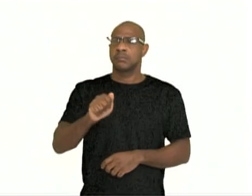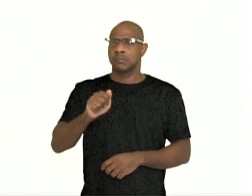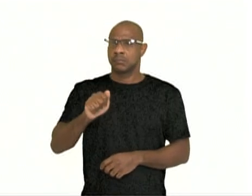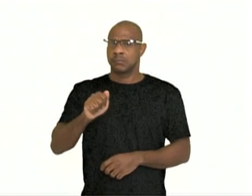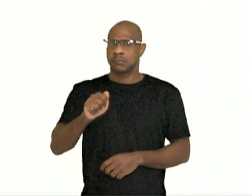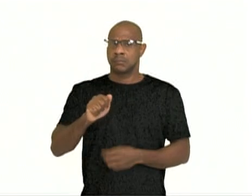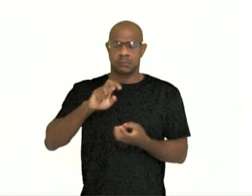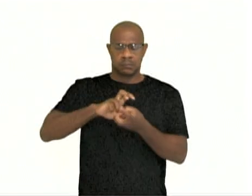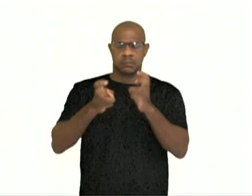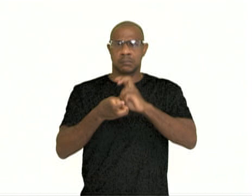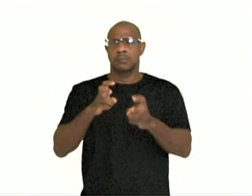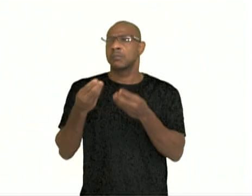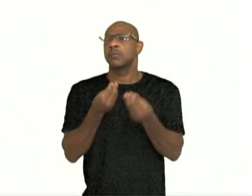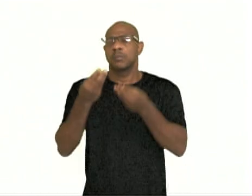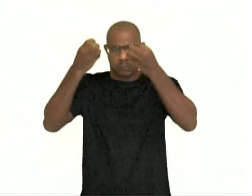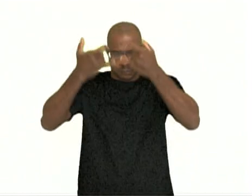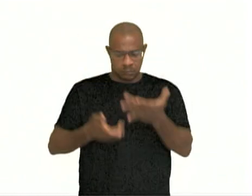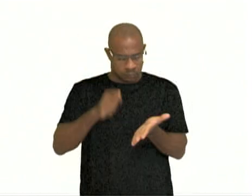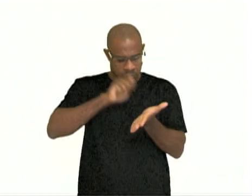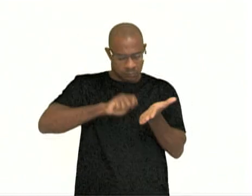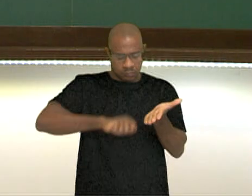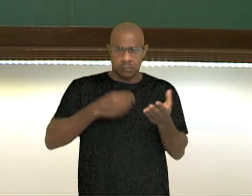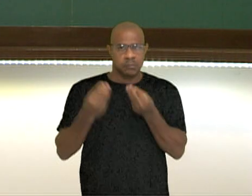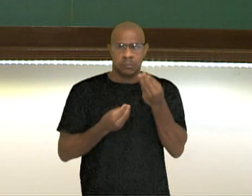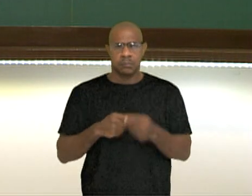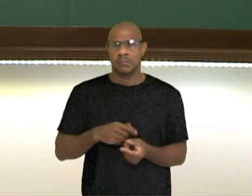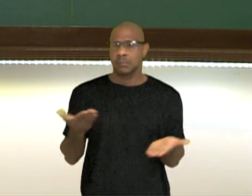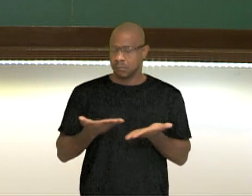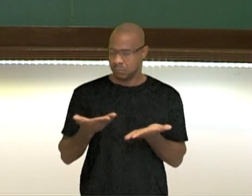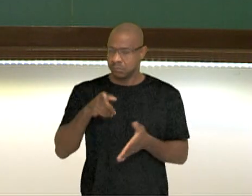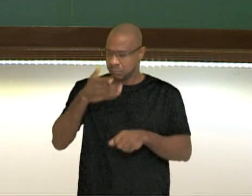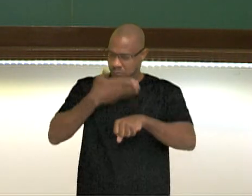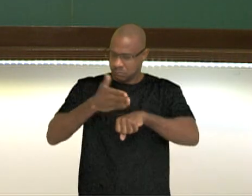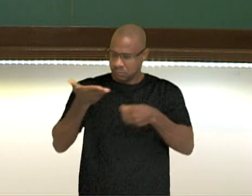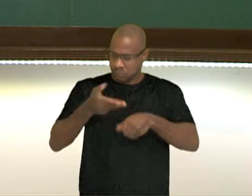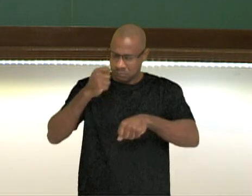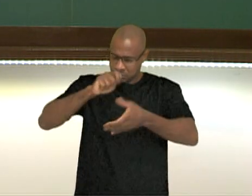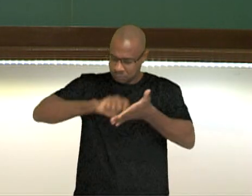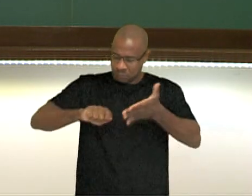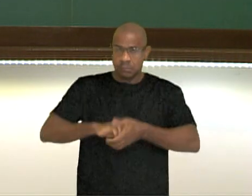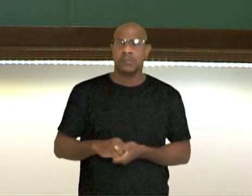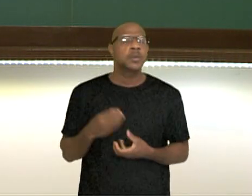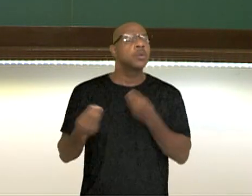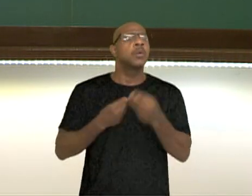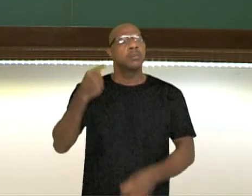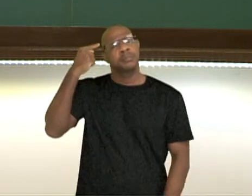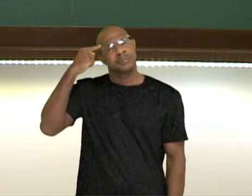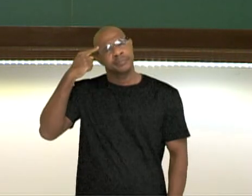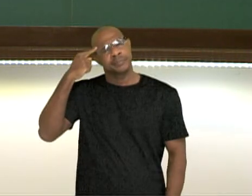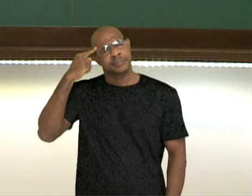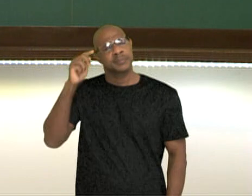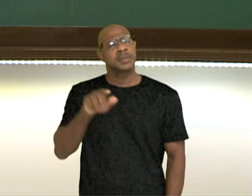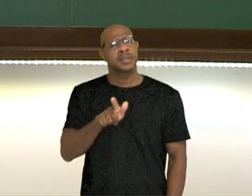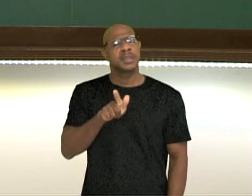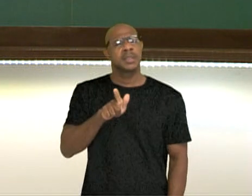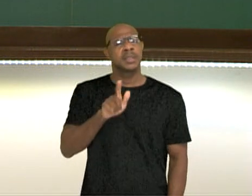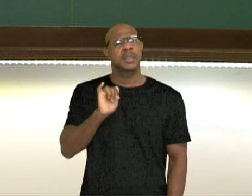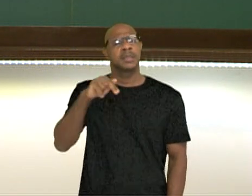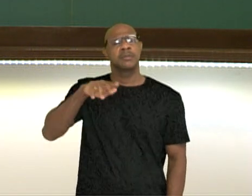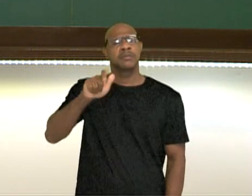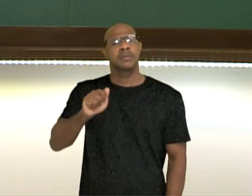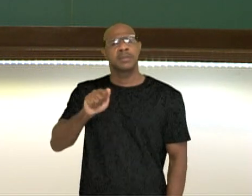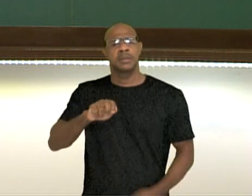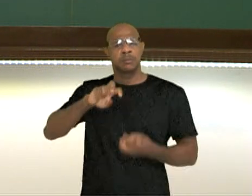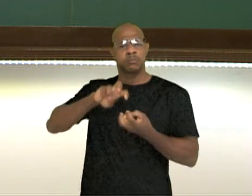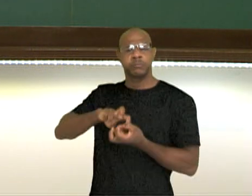um exercício aí. Tente pensar um pouquinho como será esse movimento da ginga. Você vai descrever o